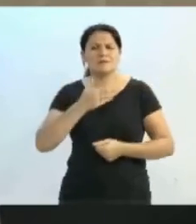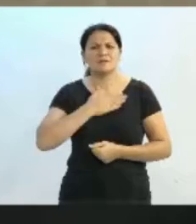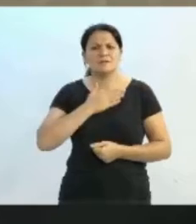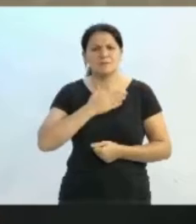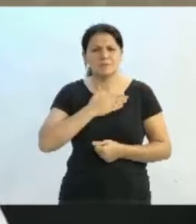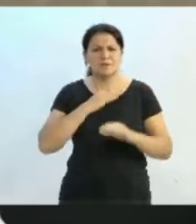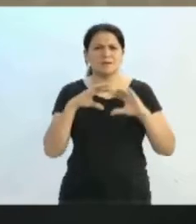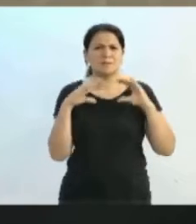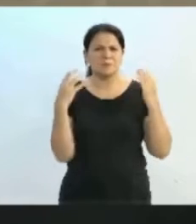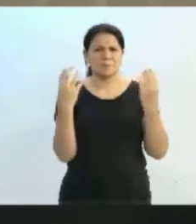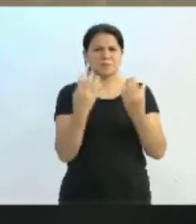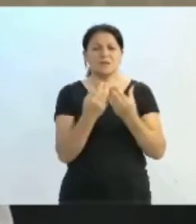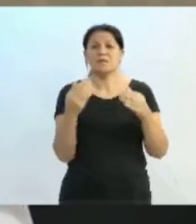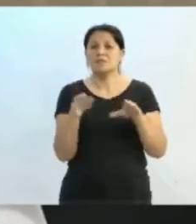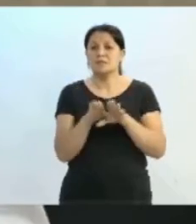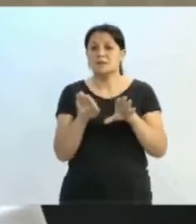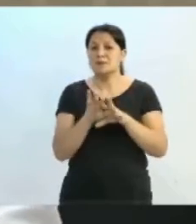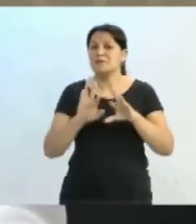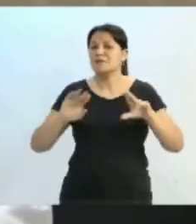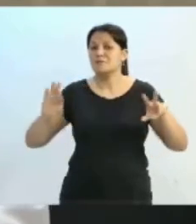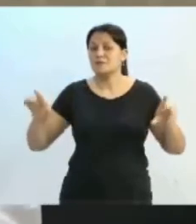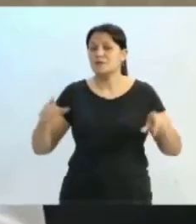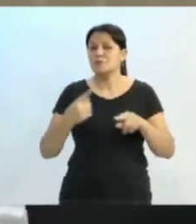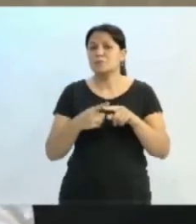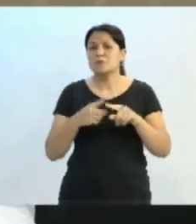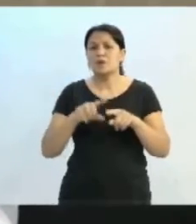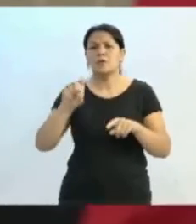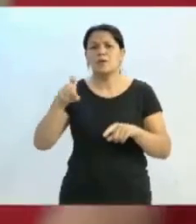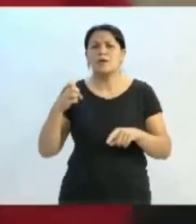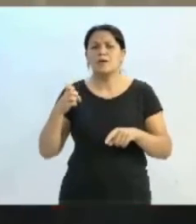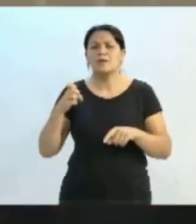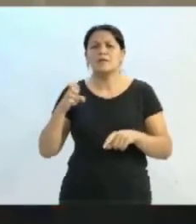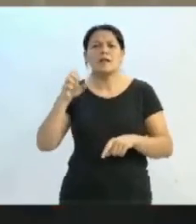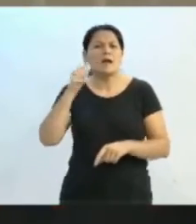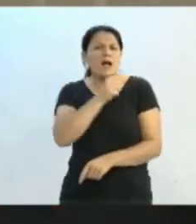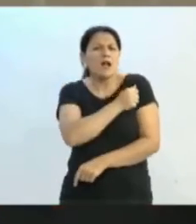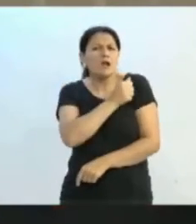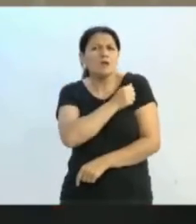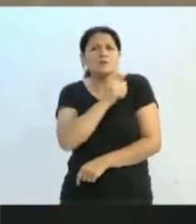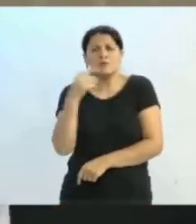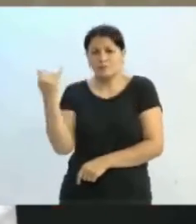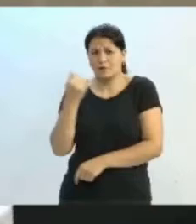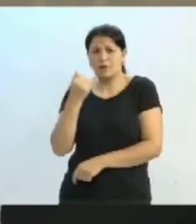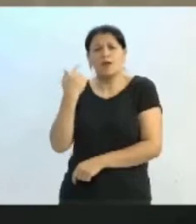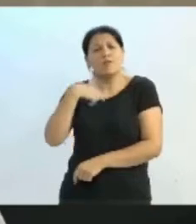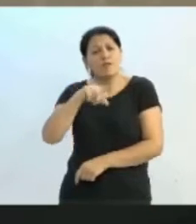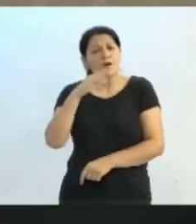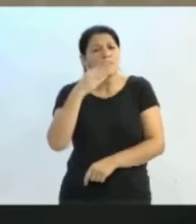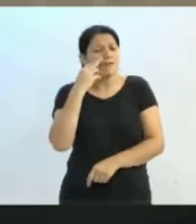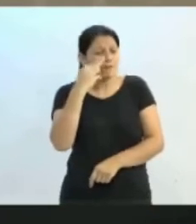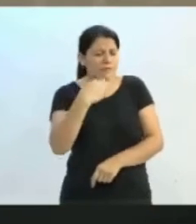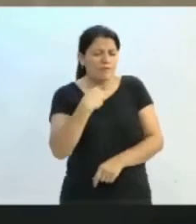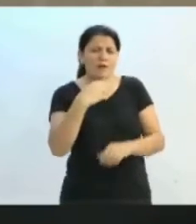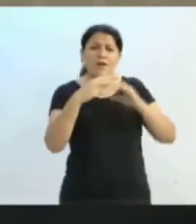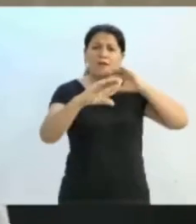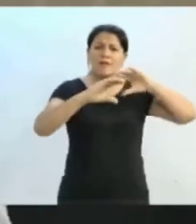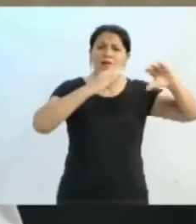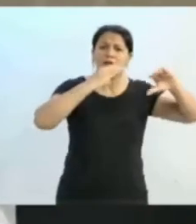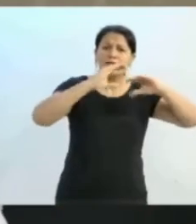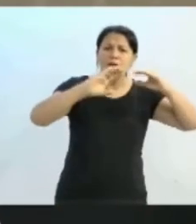comunidade e em outras cidades inclusive várias vezes os meus alunos me convida a professor vai lá me ver cantando vai lá me ver tocando né vai me ver do